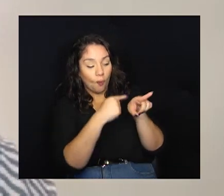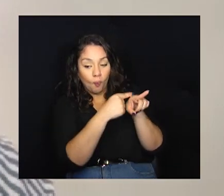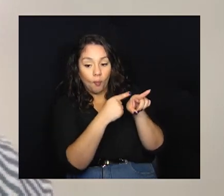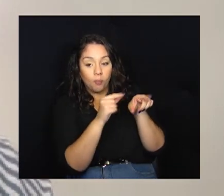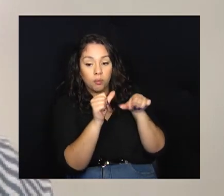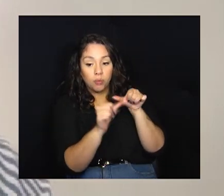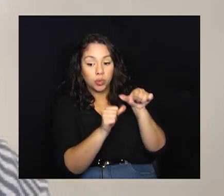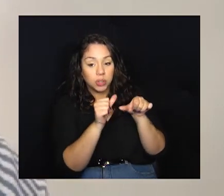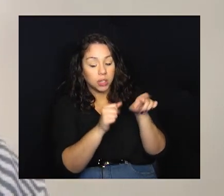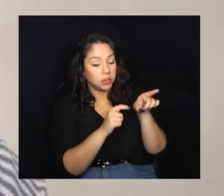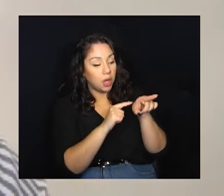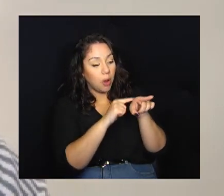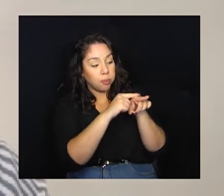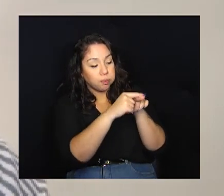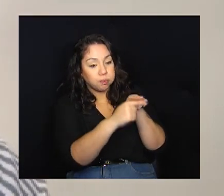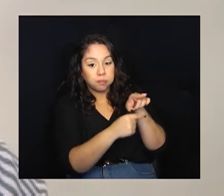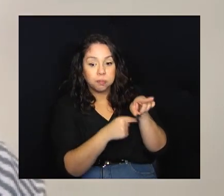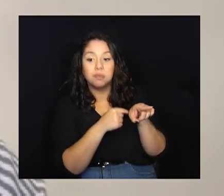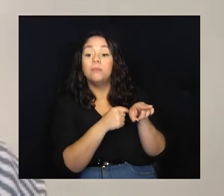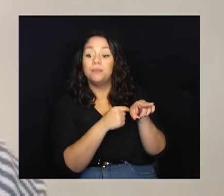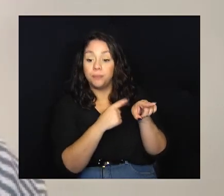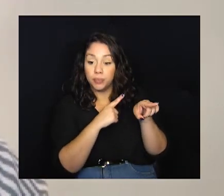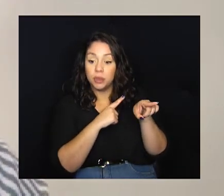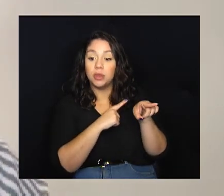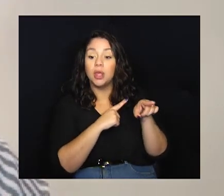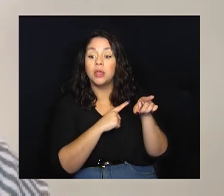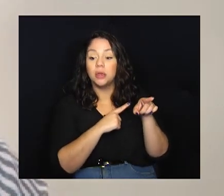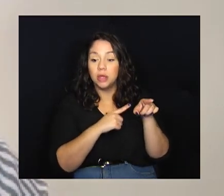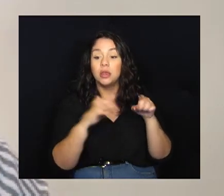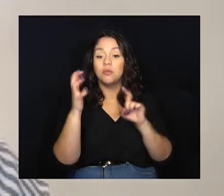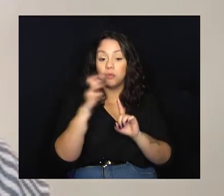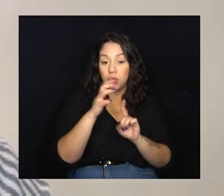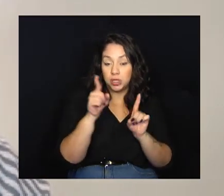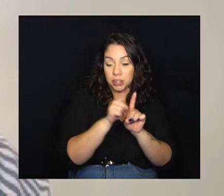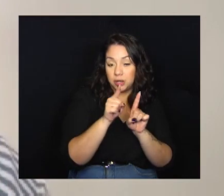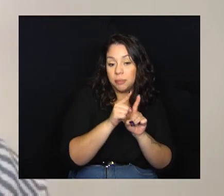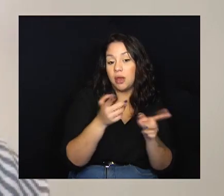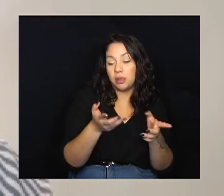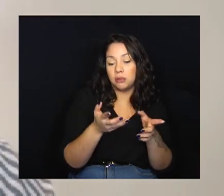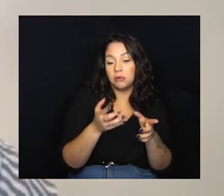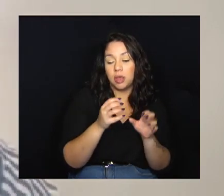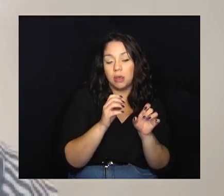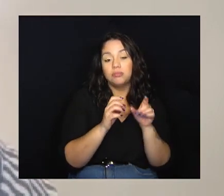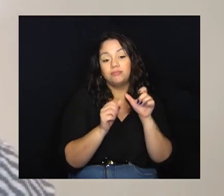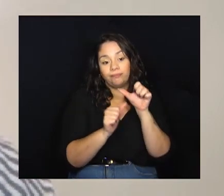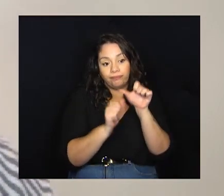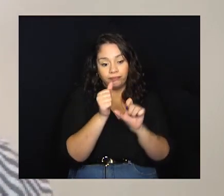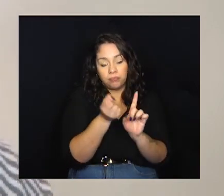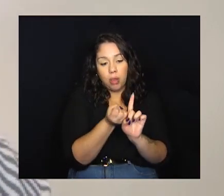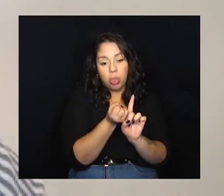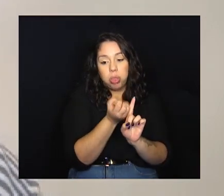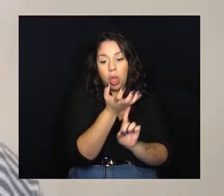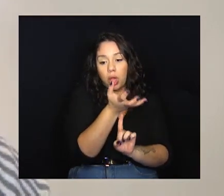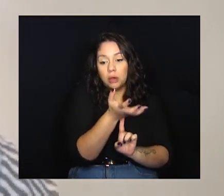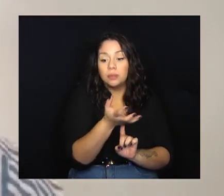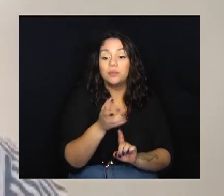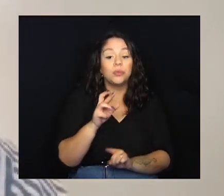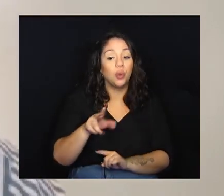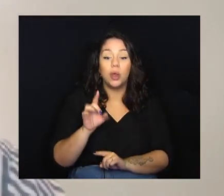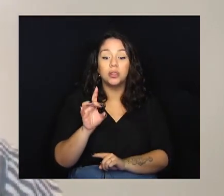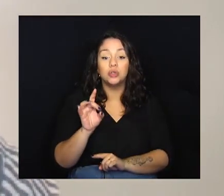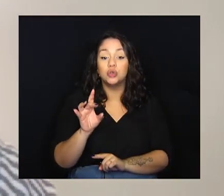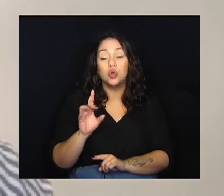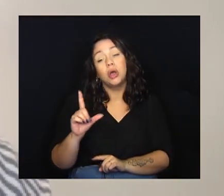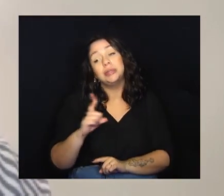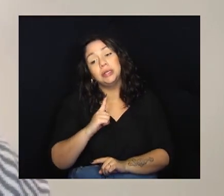a gente pode até ter uma interferência nessa questão da concentração da ejacular do masculino né então vejam não é só ter ou não